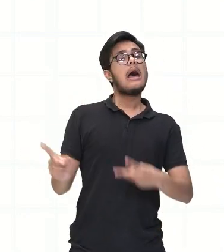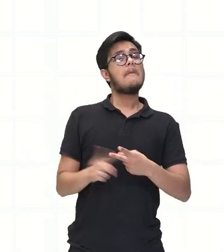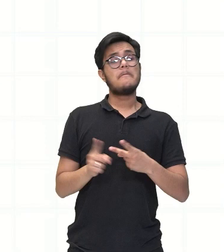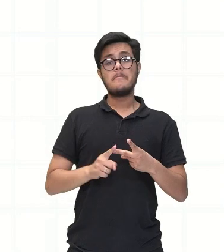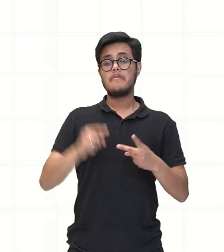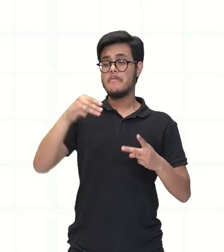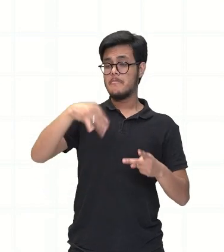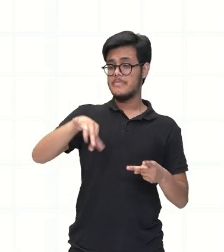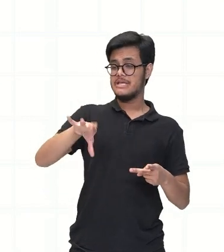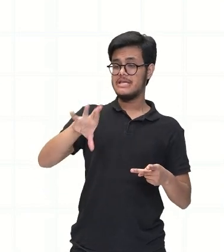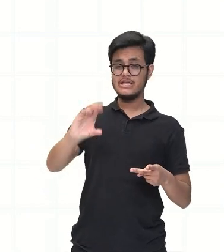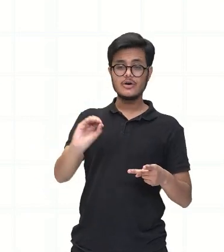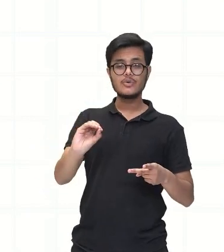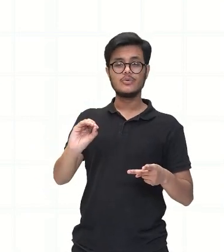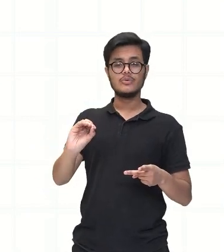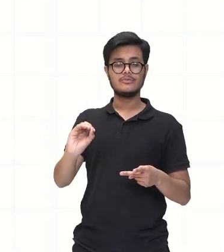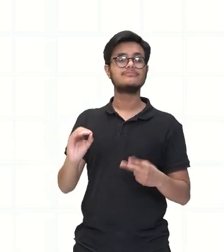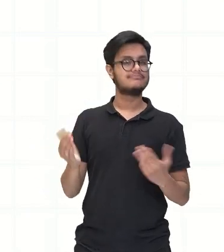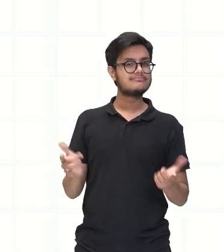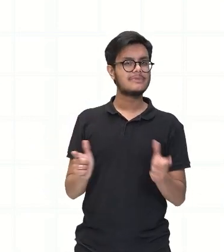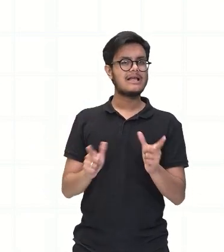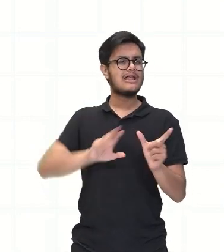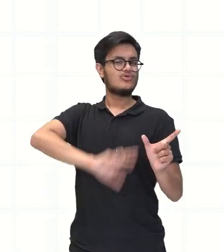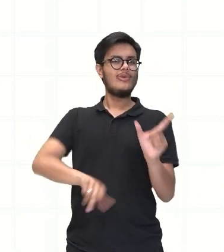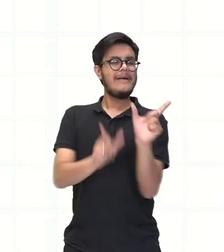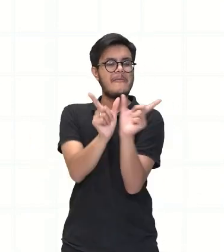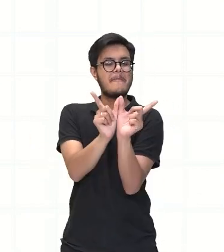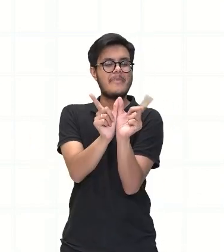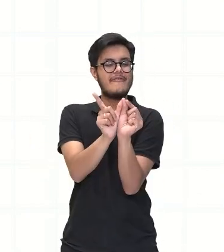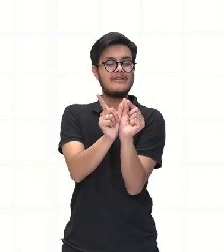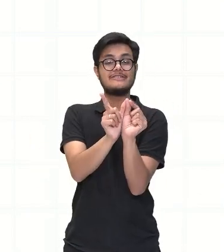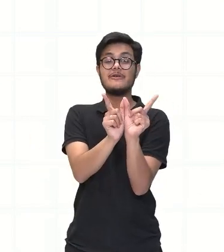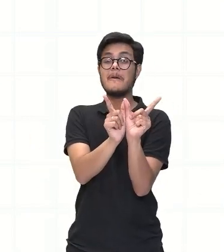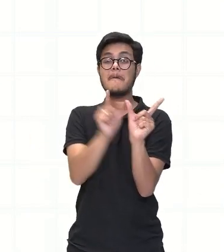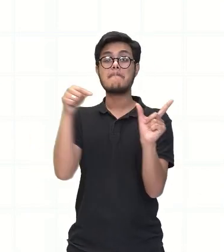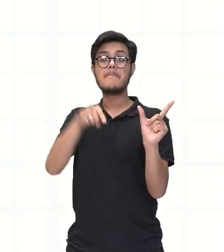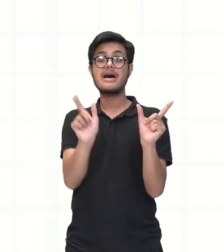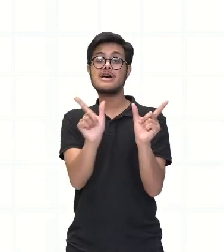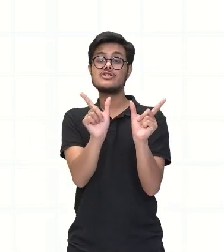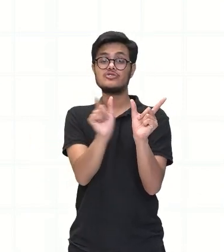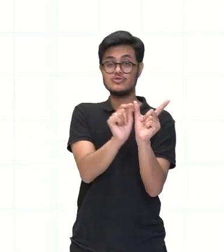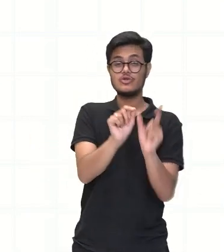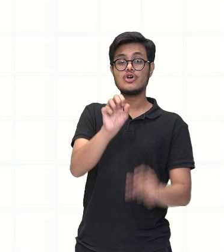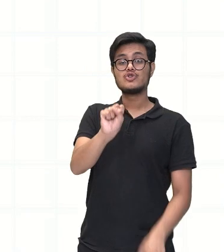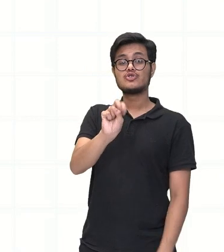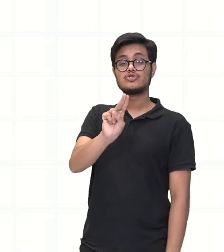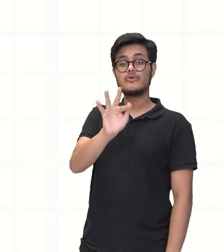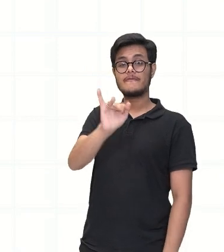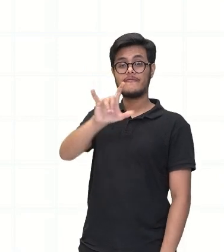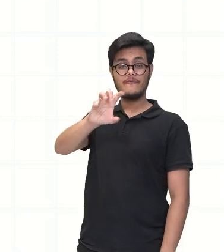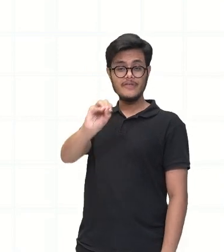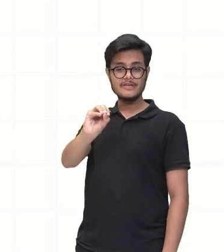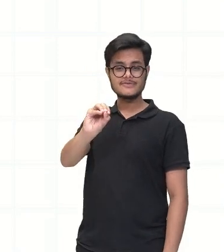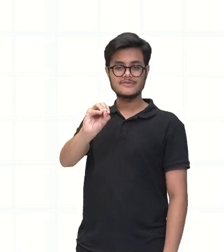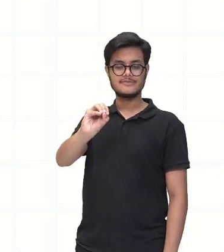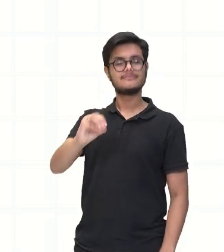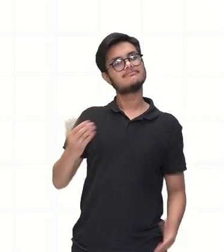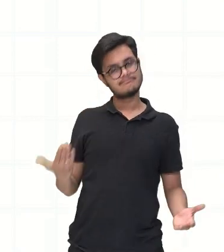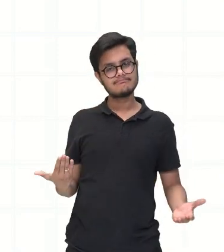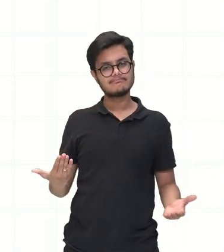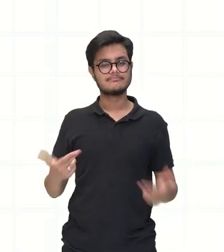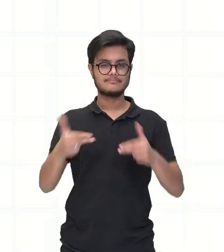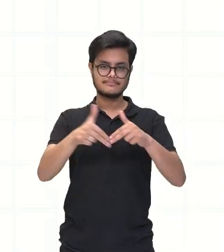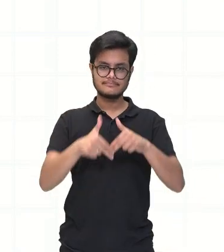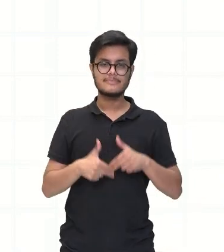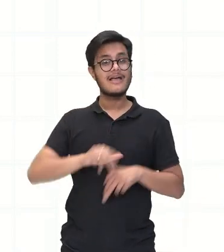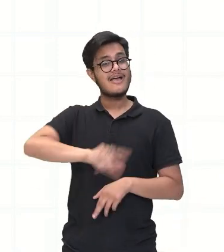caso, são os sufixos, as palavras que vêm depois, né? Depois que vão completar. Porque elas